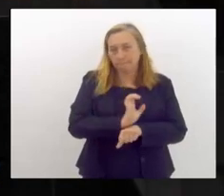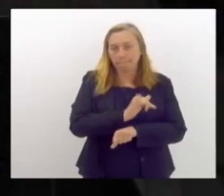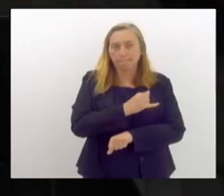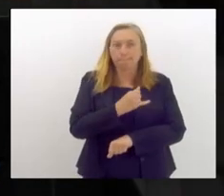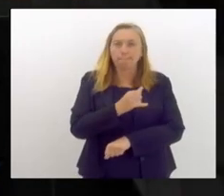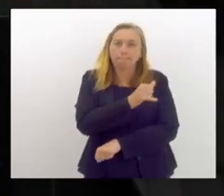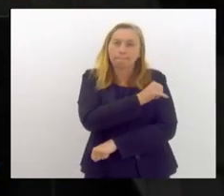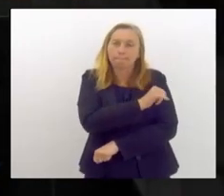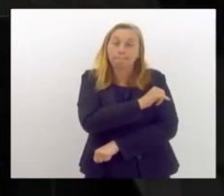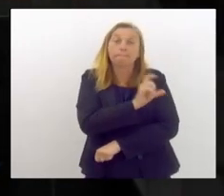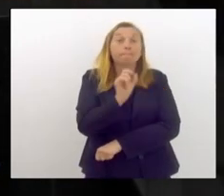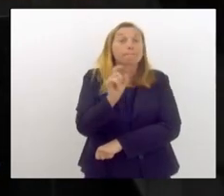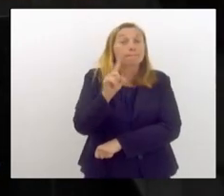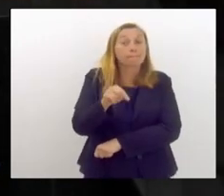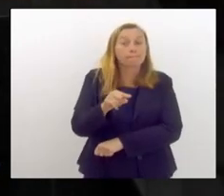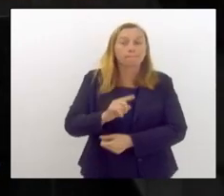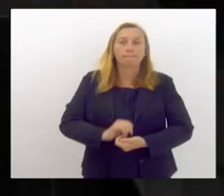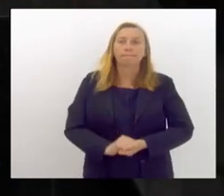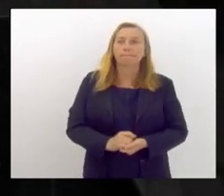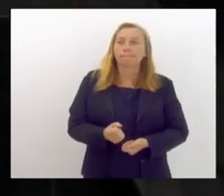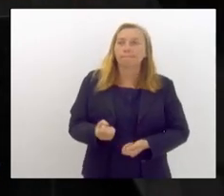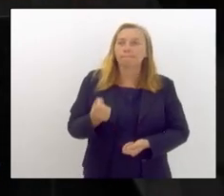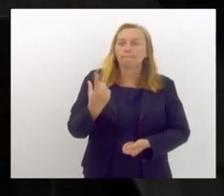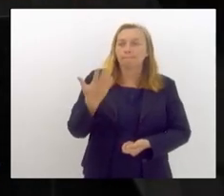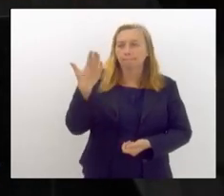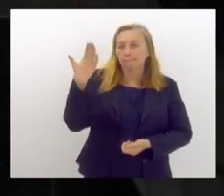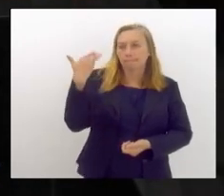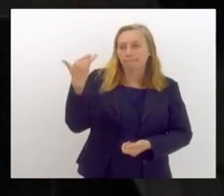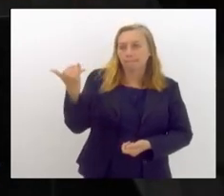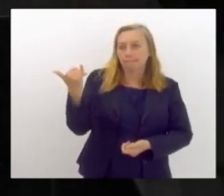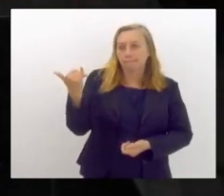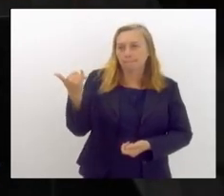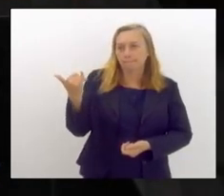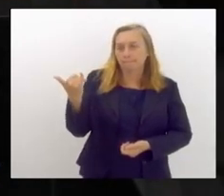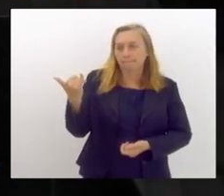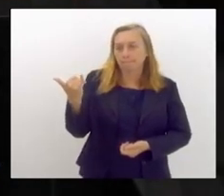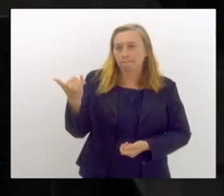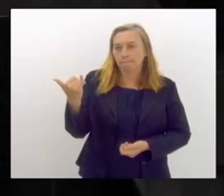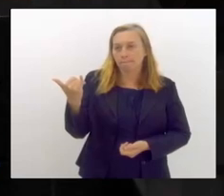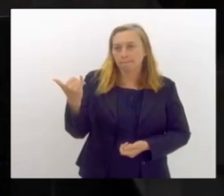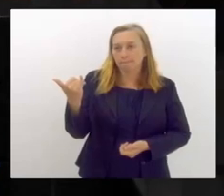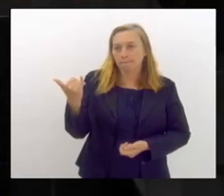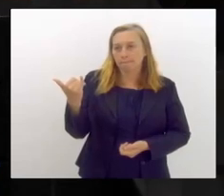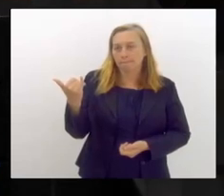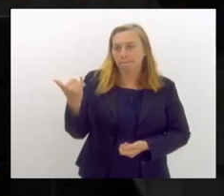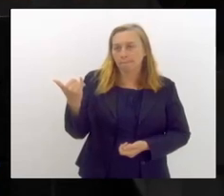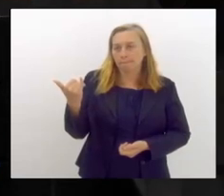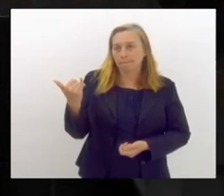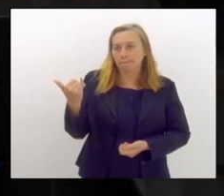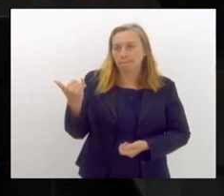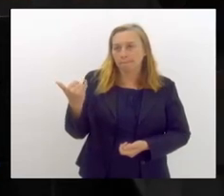é o ex-famoso falido Comperge.